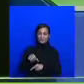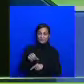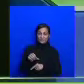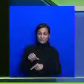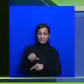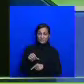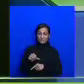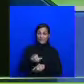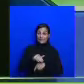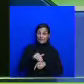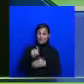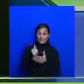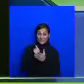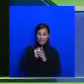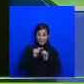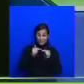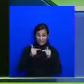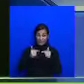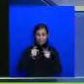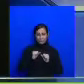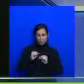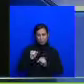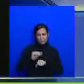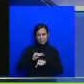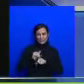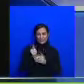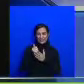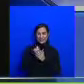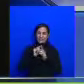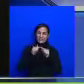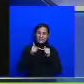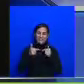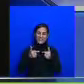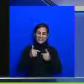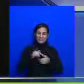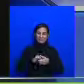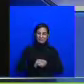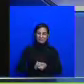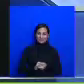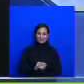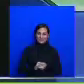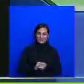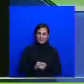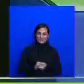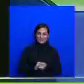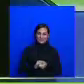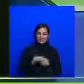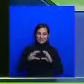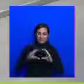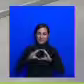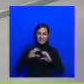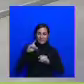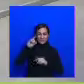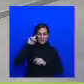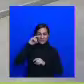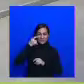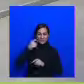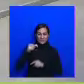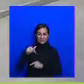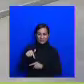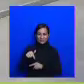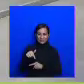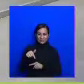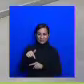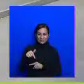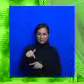9. Vem sorte, pode chamar que a sorte vem. Bola